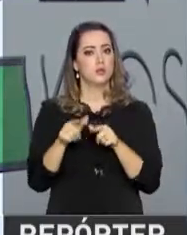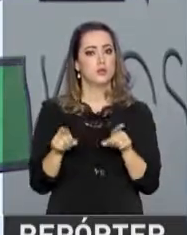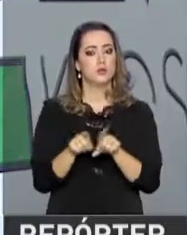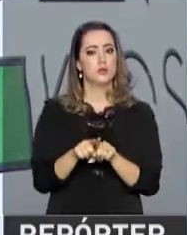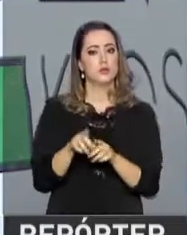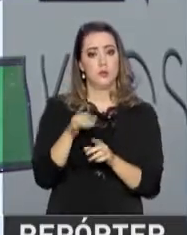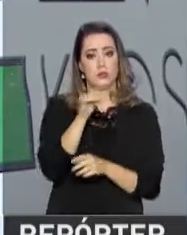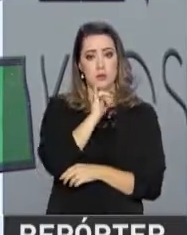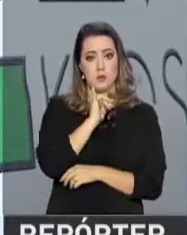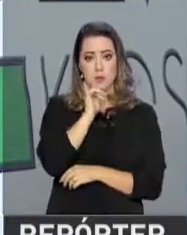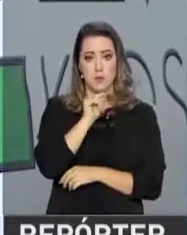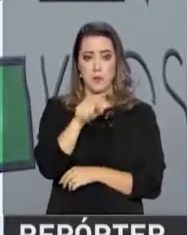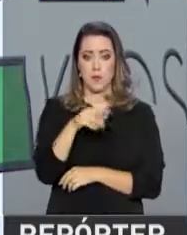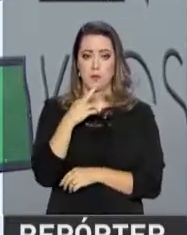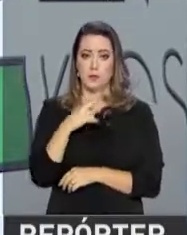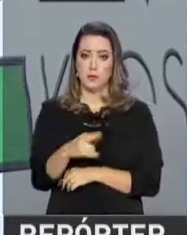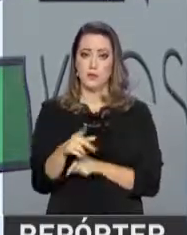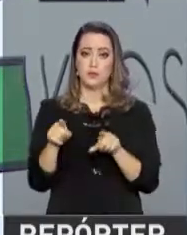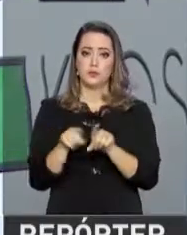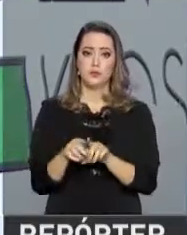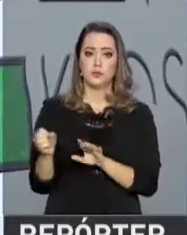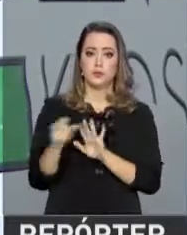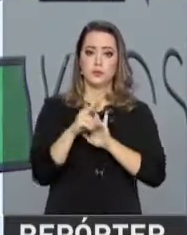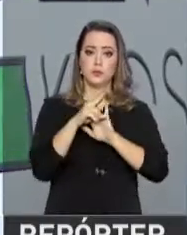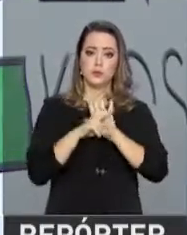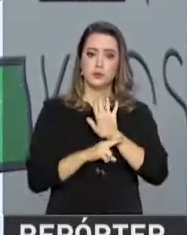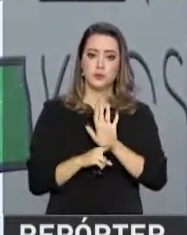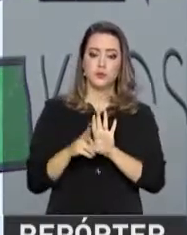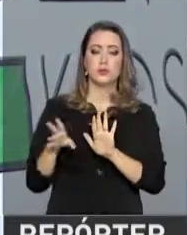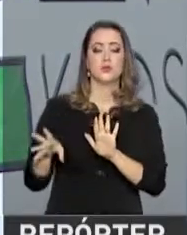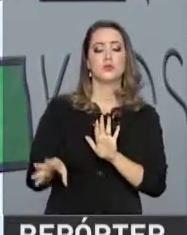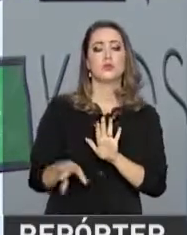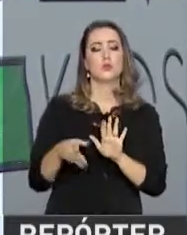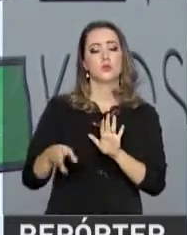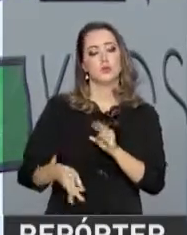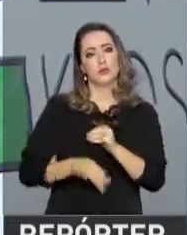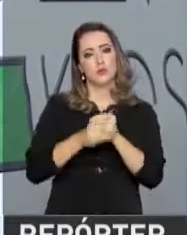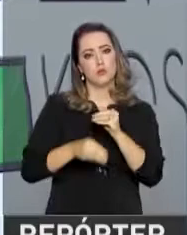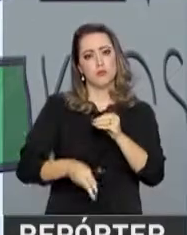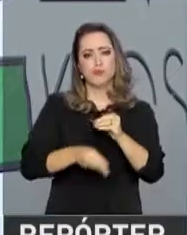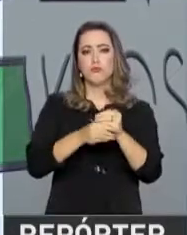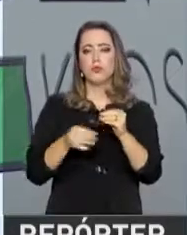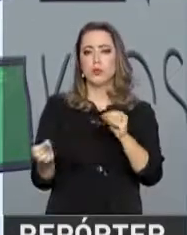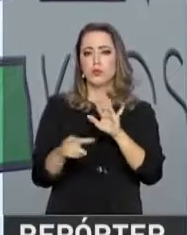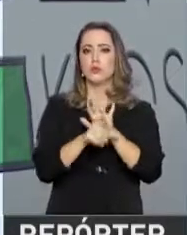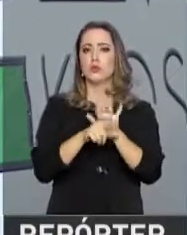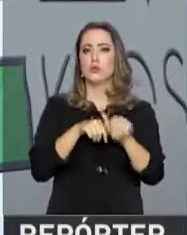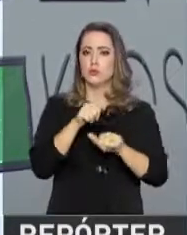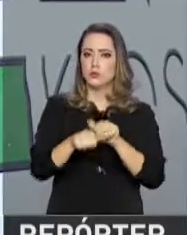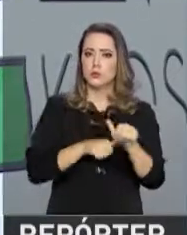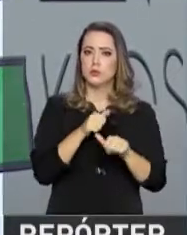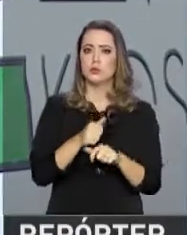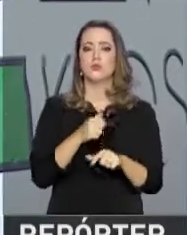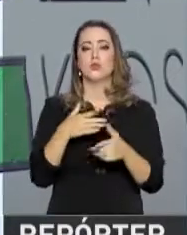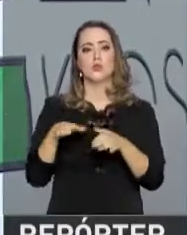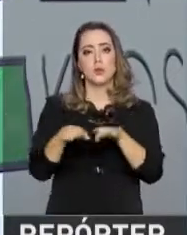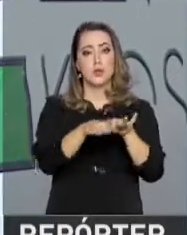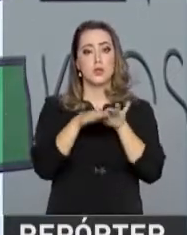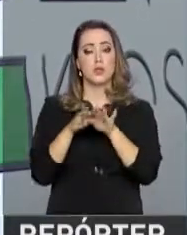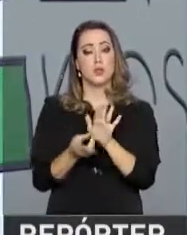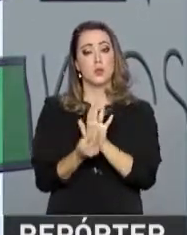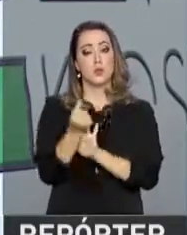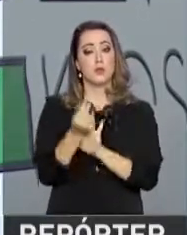como resultado das reformas que o governo vem implementando e que vem restabelecendo o equilíbrio das contas públicas